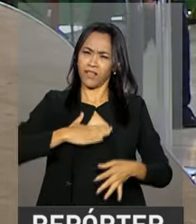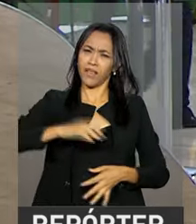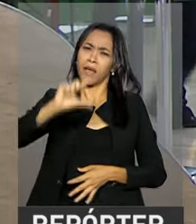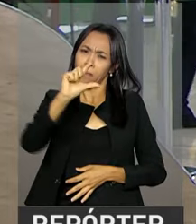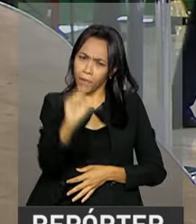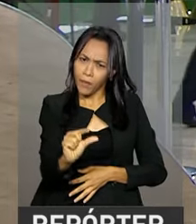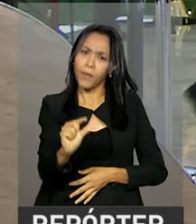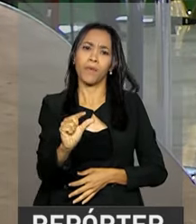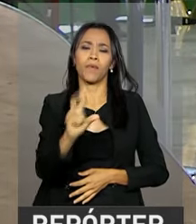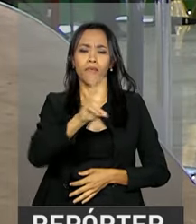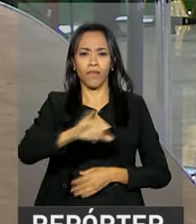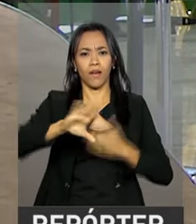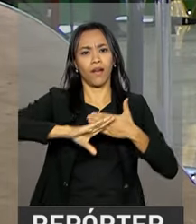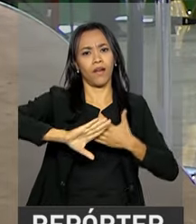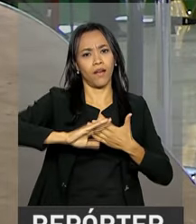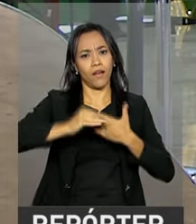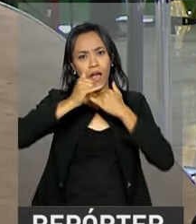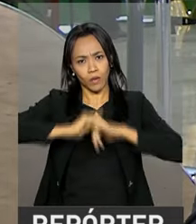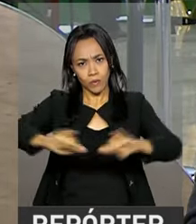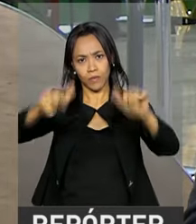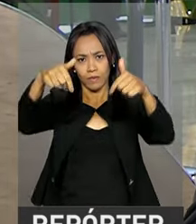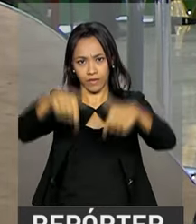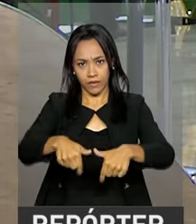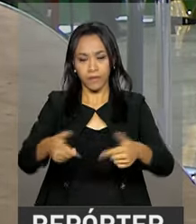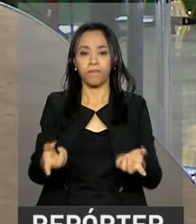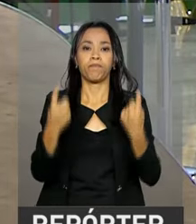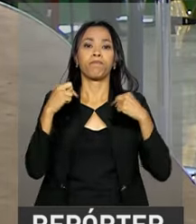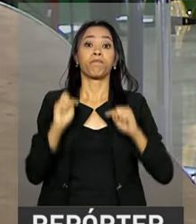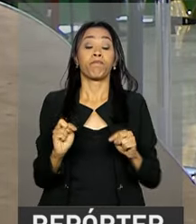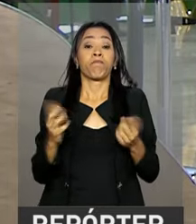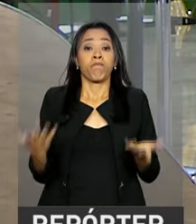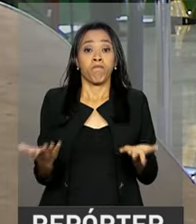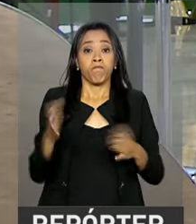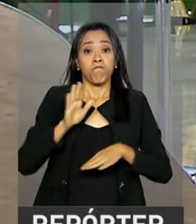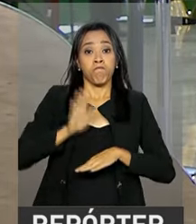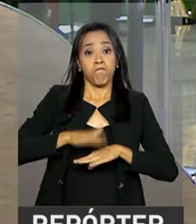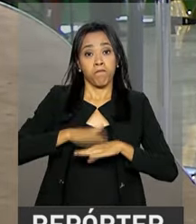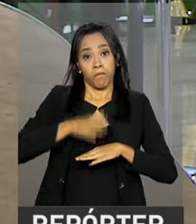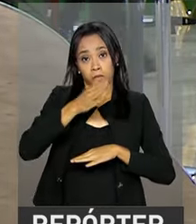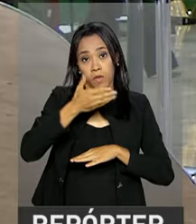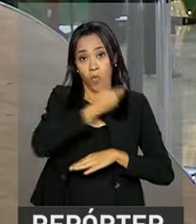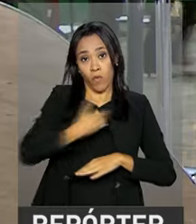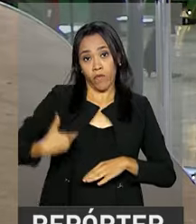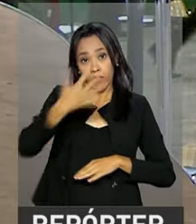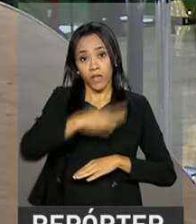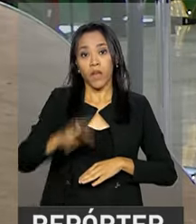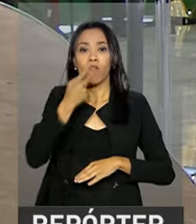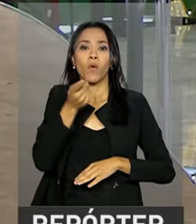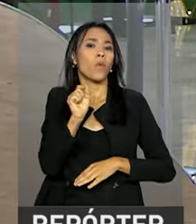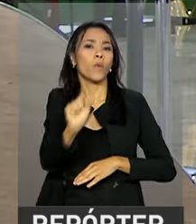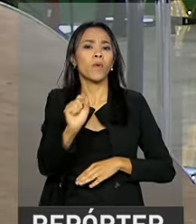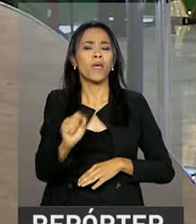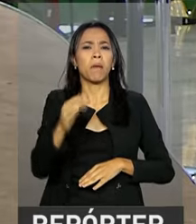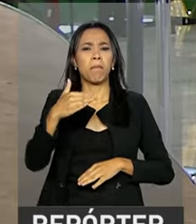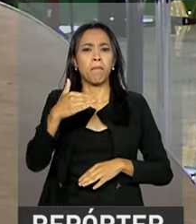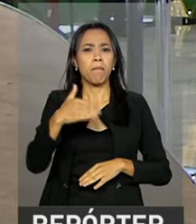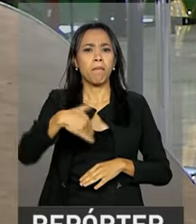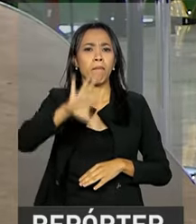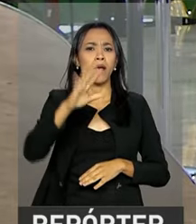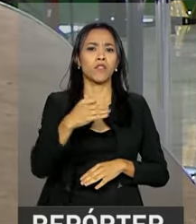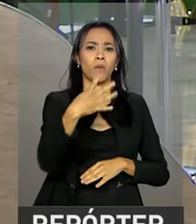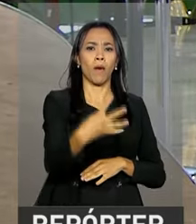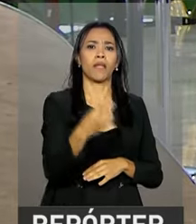nessa cerimônia de anúncio aqui no Palácio do Planalto segundo o governo federal viu Leandro há mais de 43.000